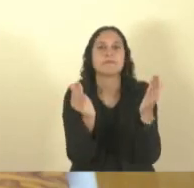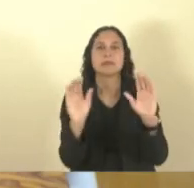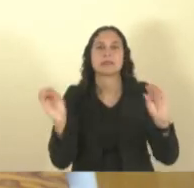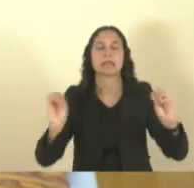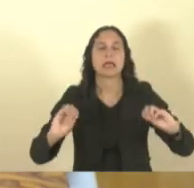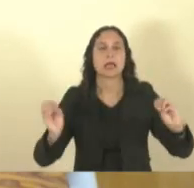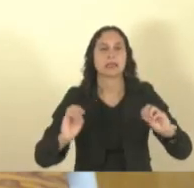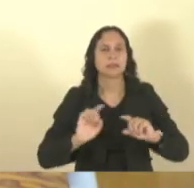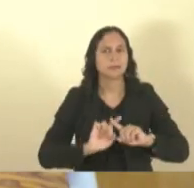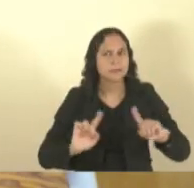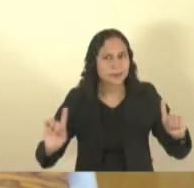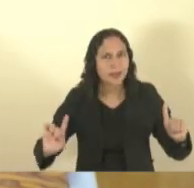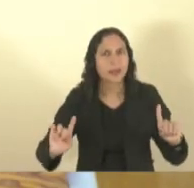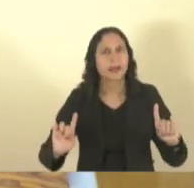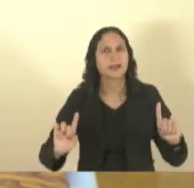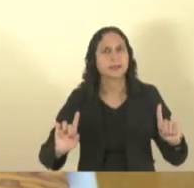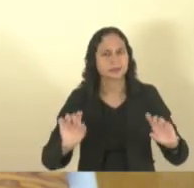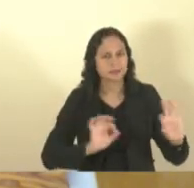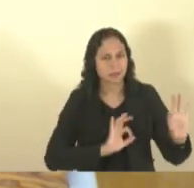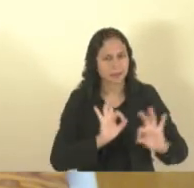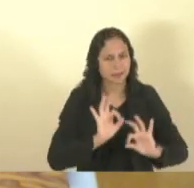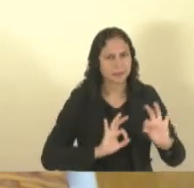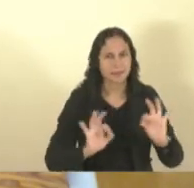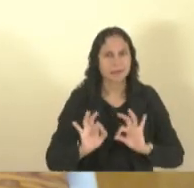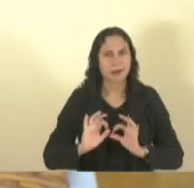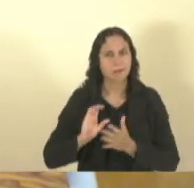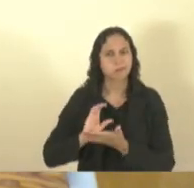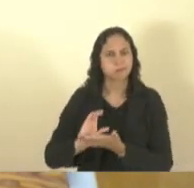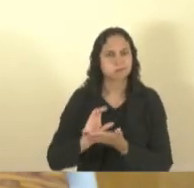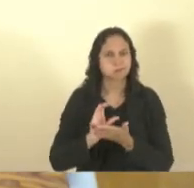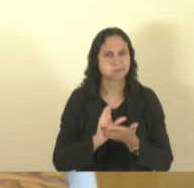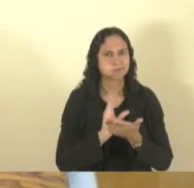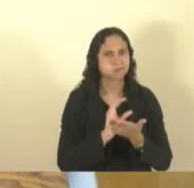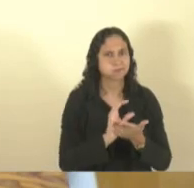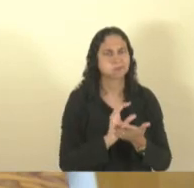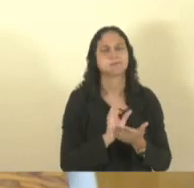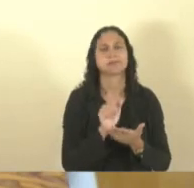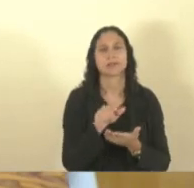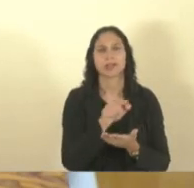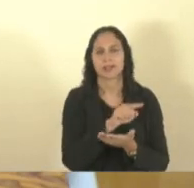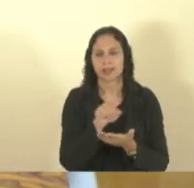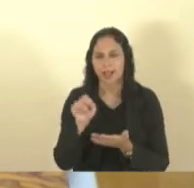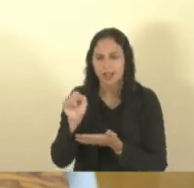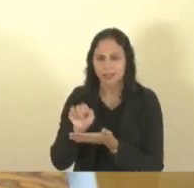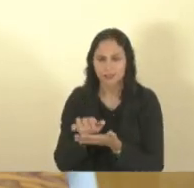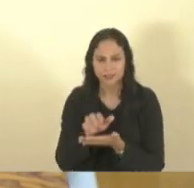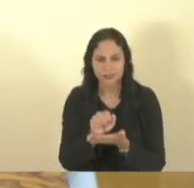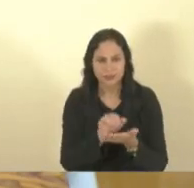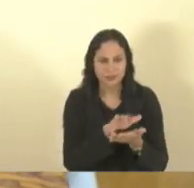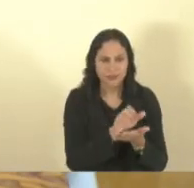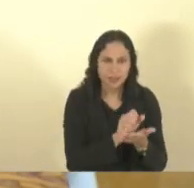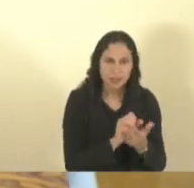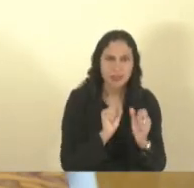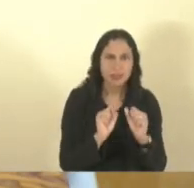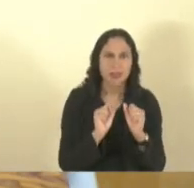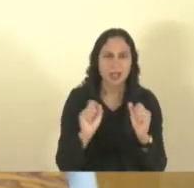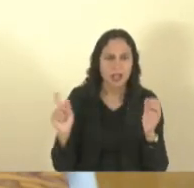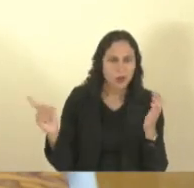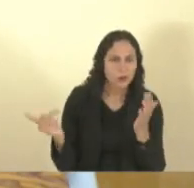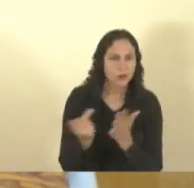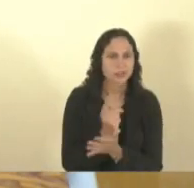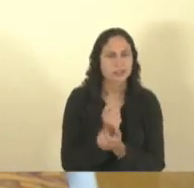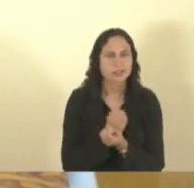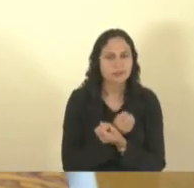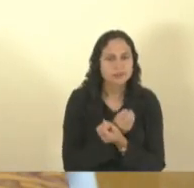está providenciando que todos os recursos necessários para as atividades finalísticas possam acontecer estejam